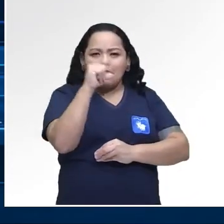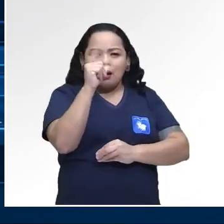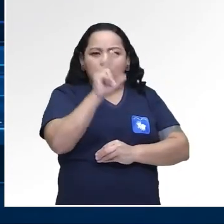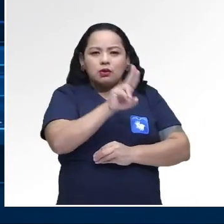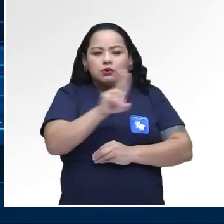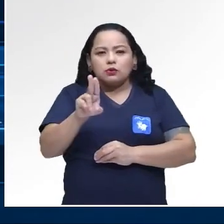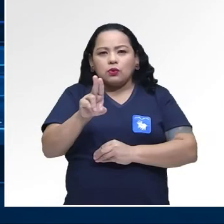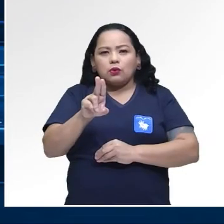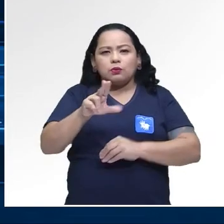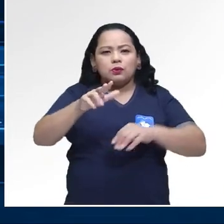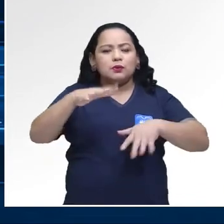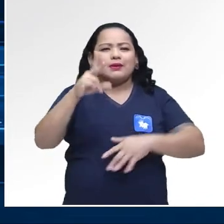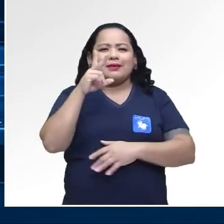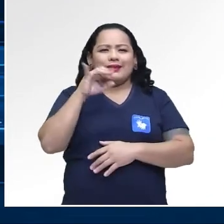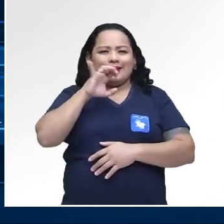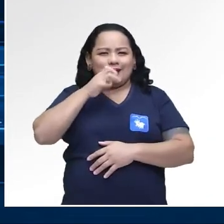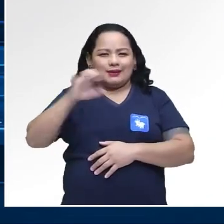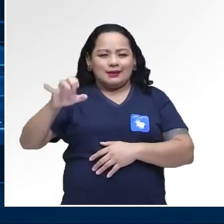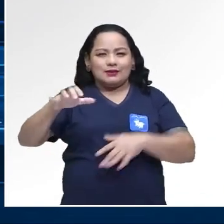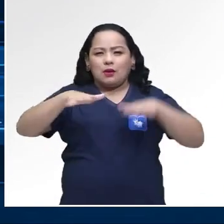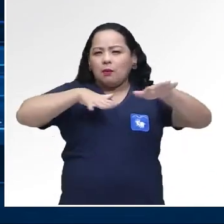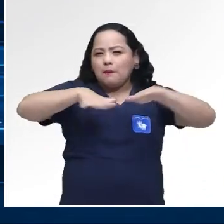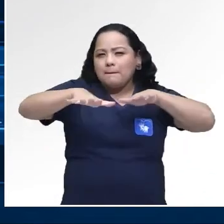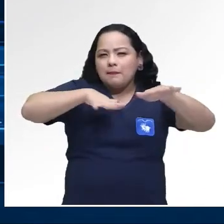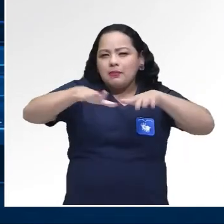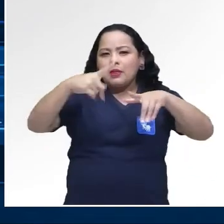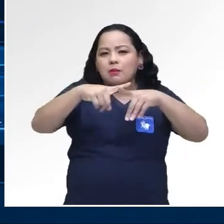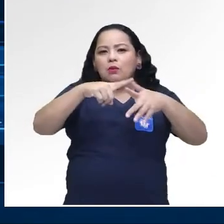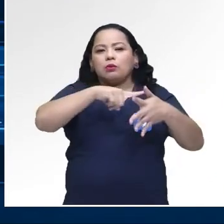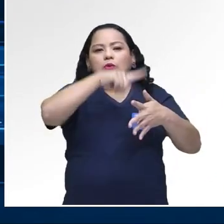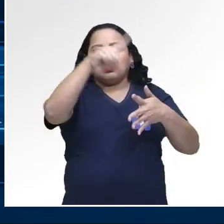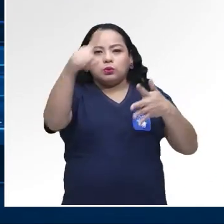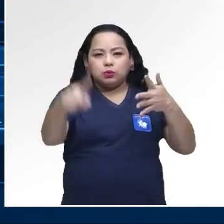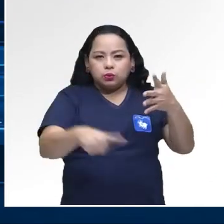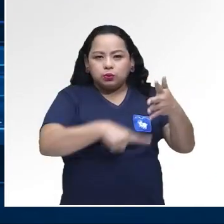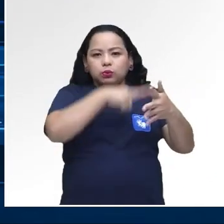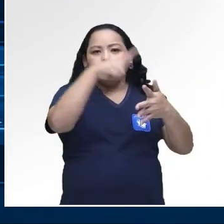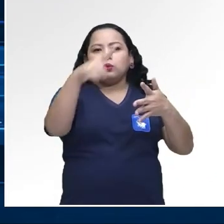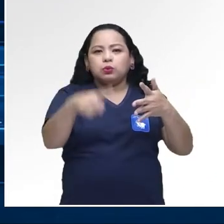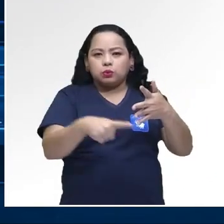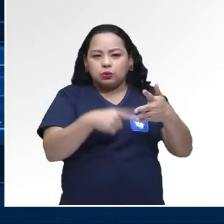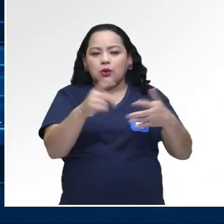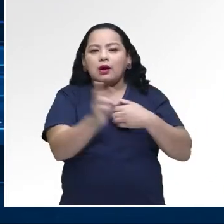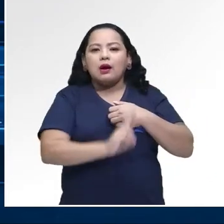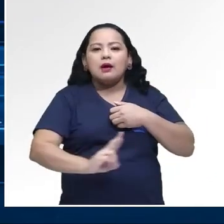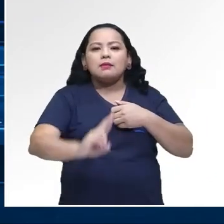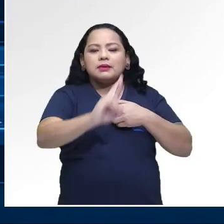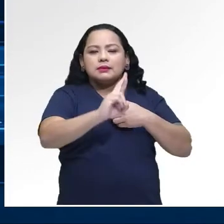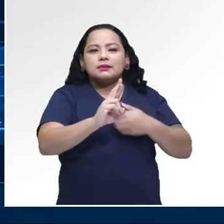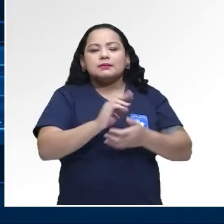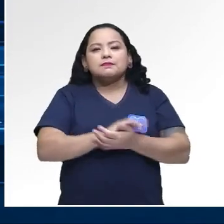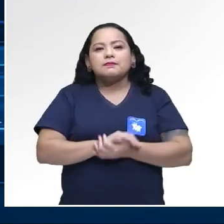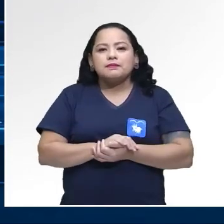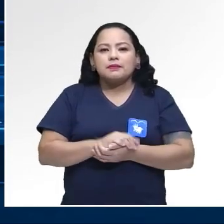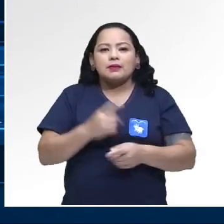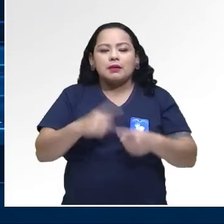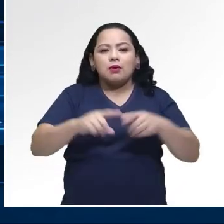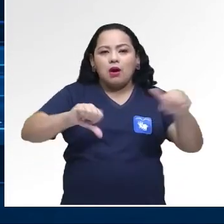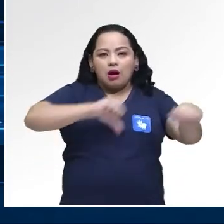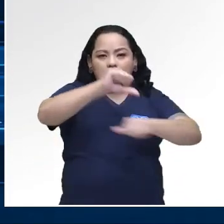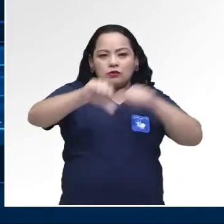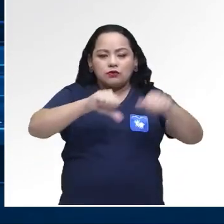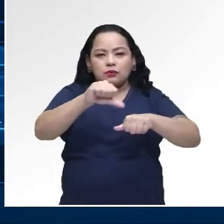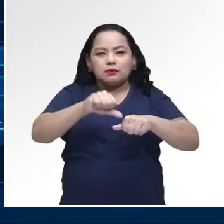de energia cinética, que vai girar aí essas turbinas, né, a representação da turbina, para transformar em